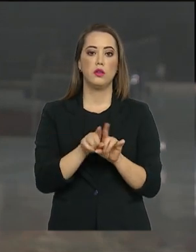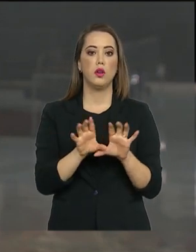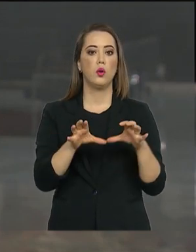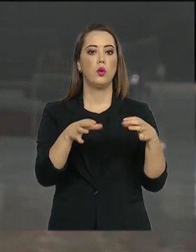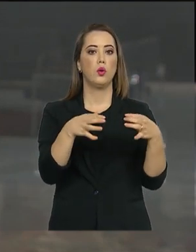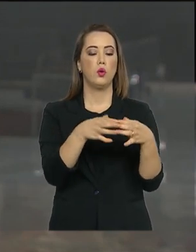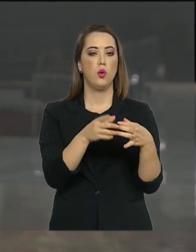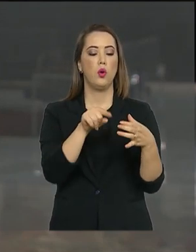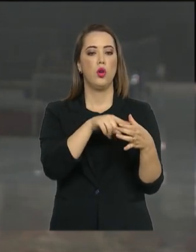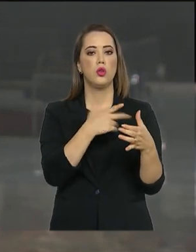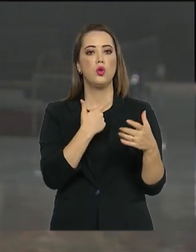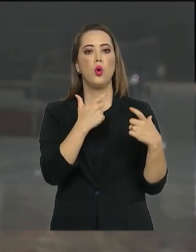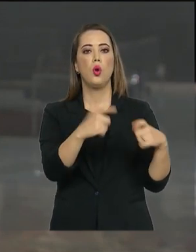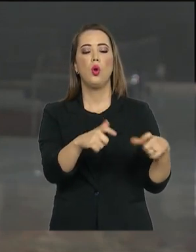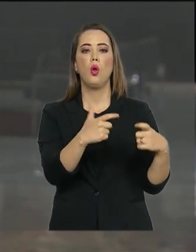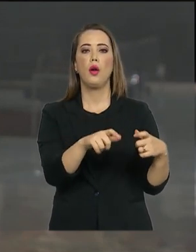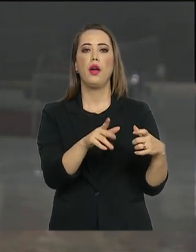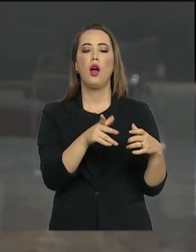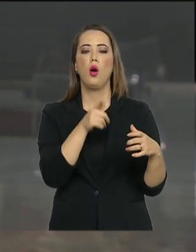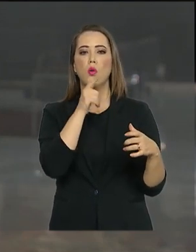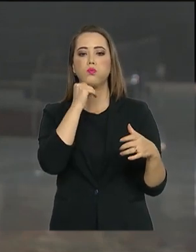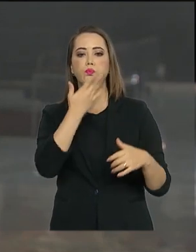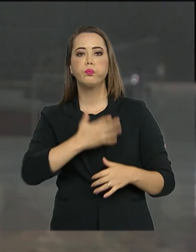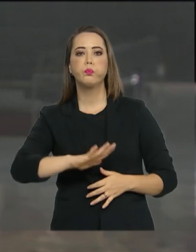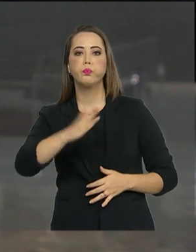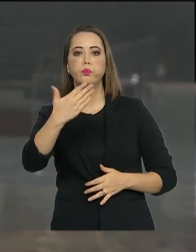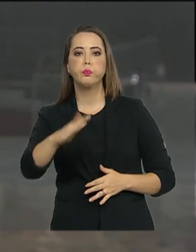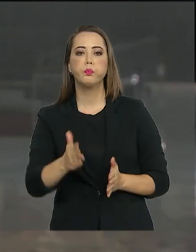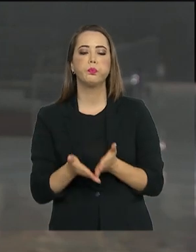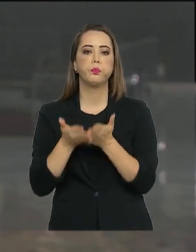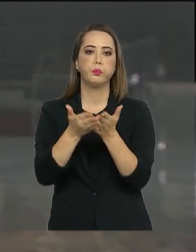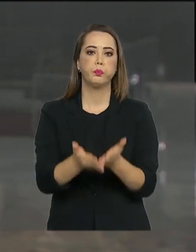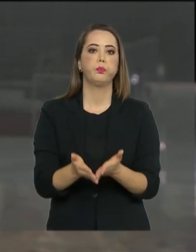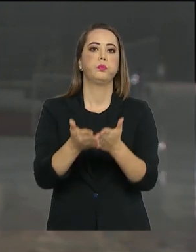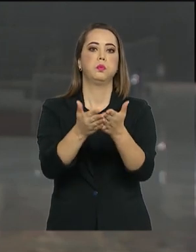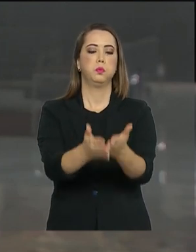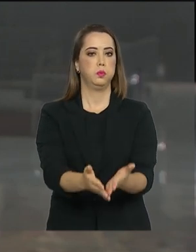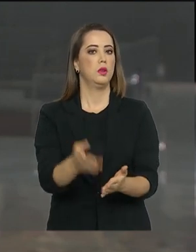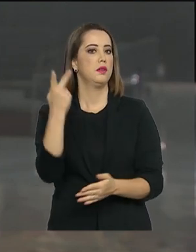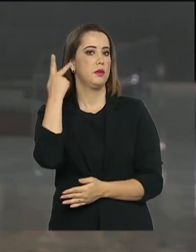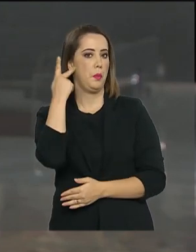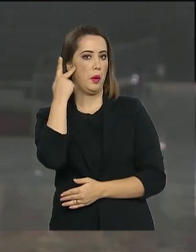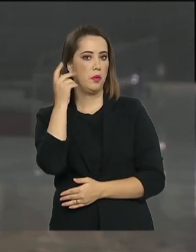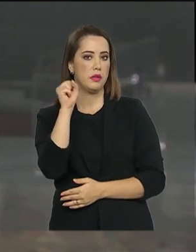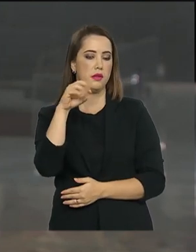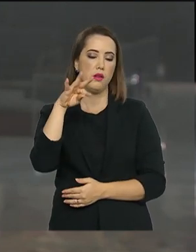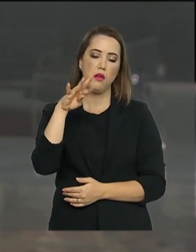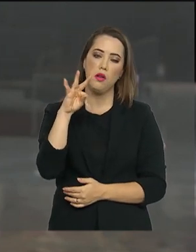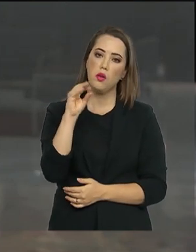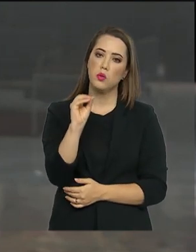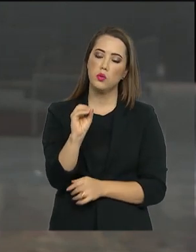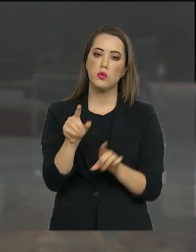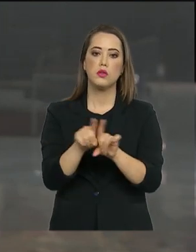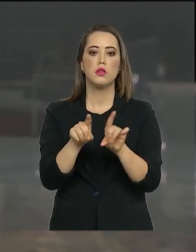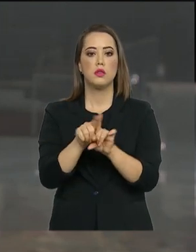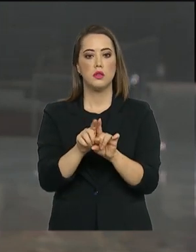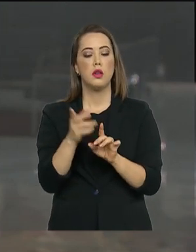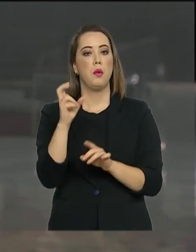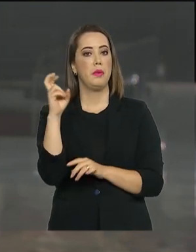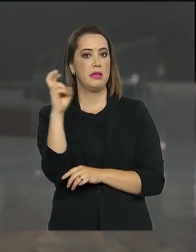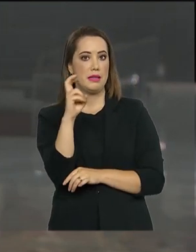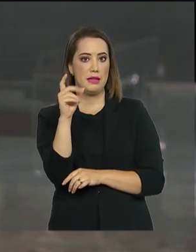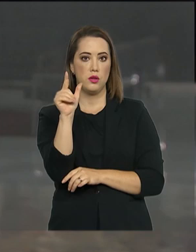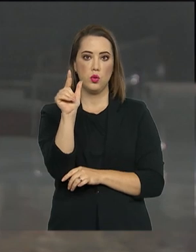terminal de granéis líquidos no Porto de Santos. O governo também deve incluir o leilão de radiofrequência de quinta geração,